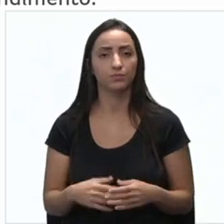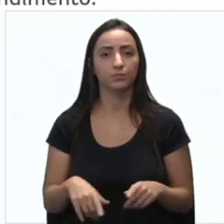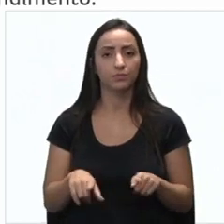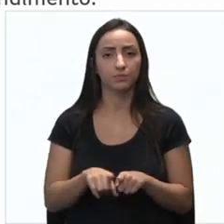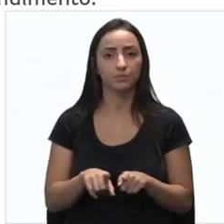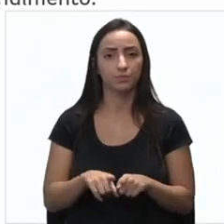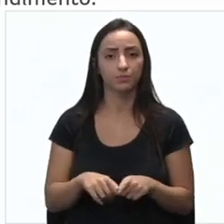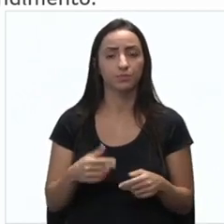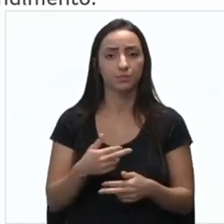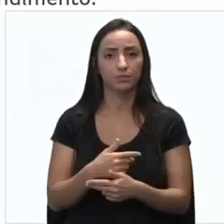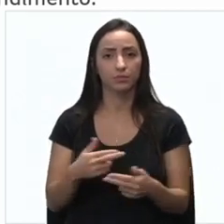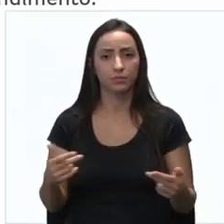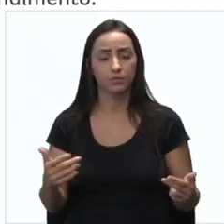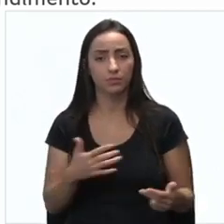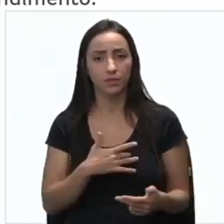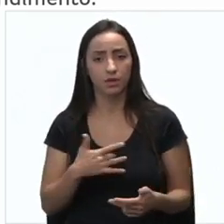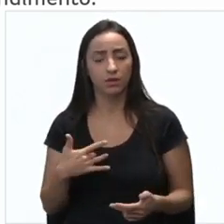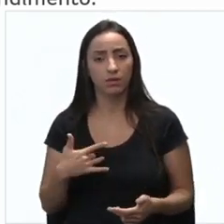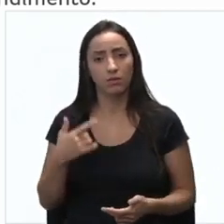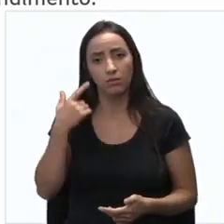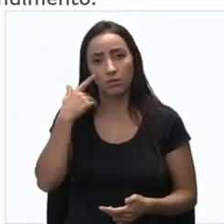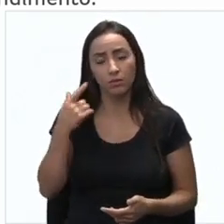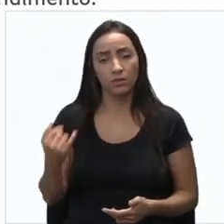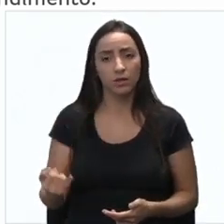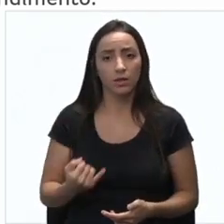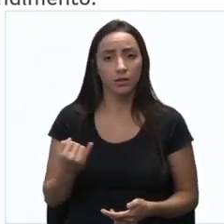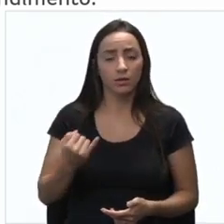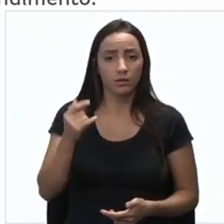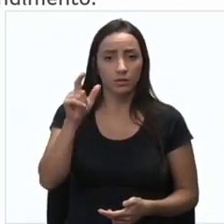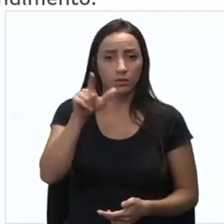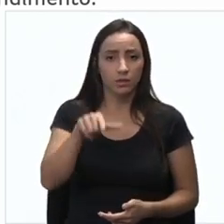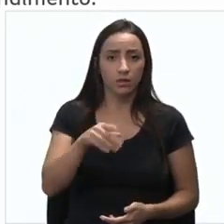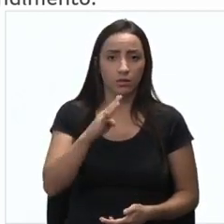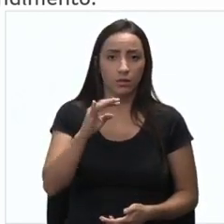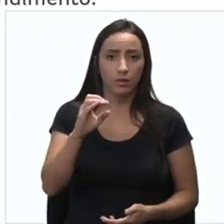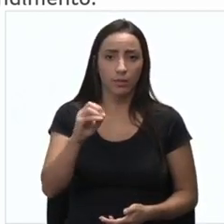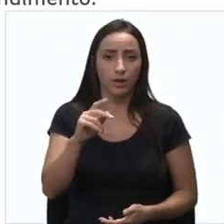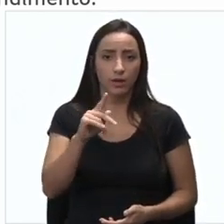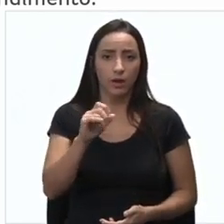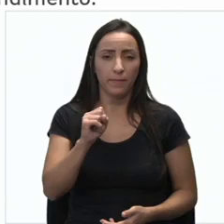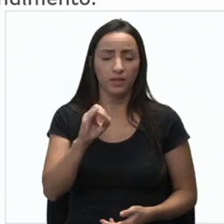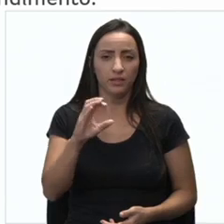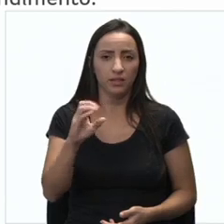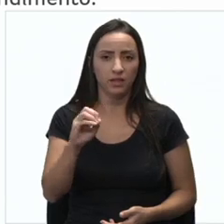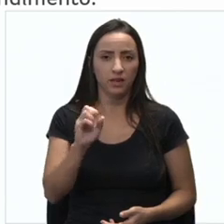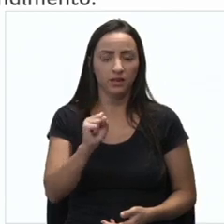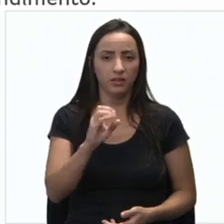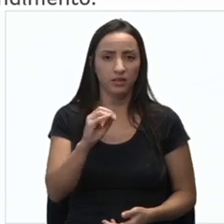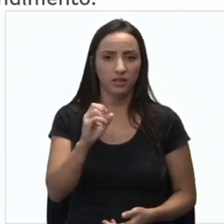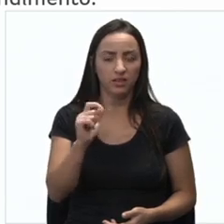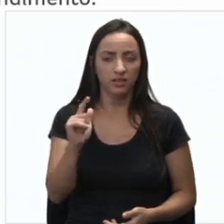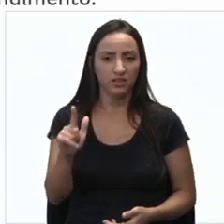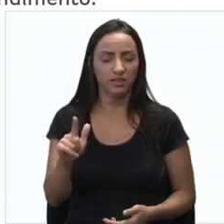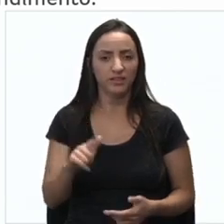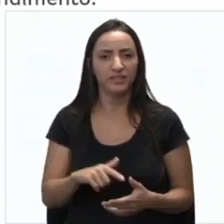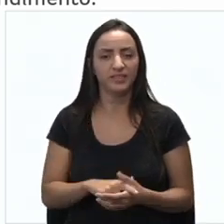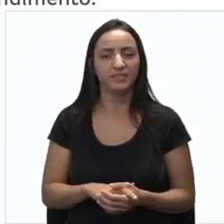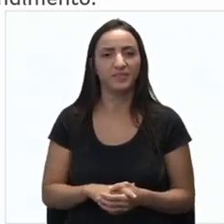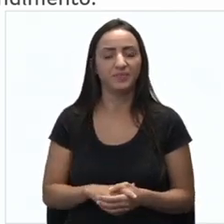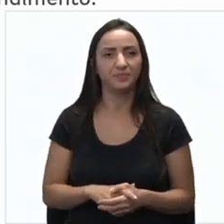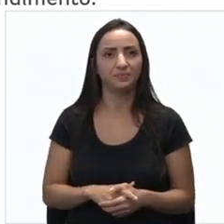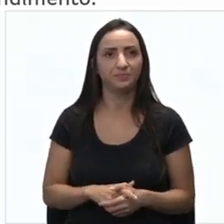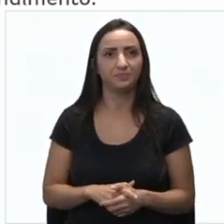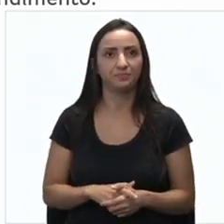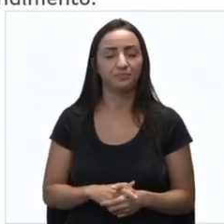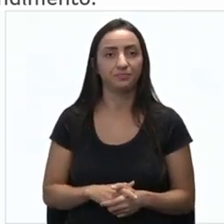determinantes da saúde, reconhecemos a importância do modelo biopsicossocial para a compreensão de saúde e do processo de